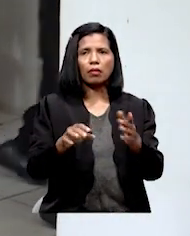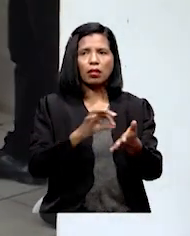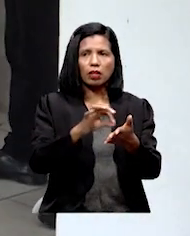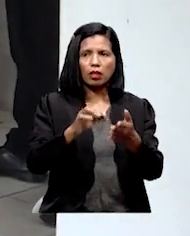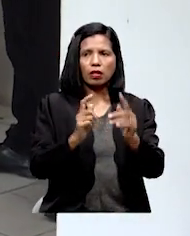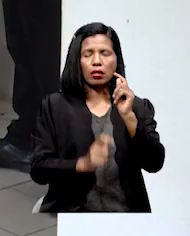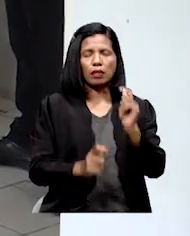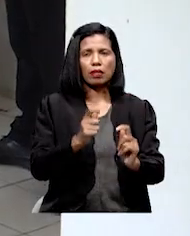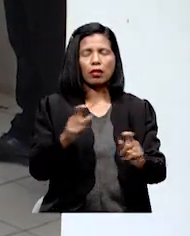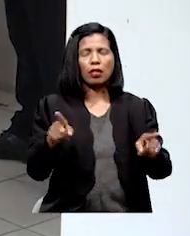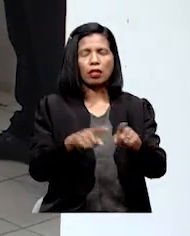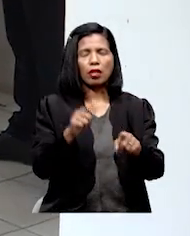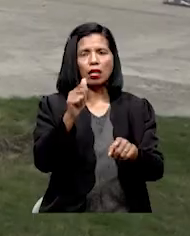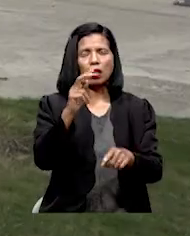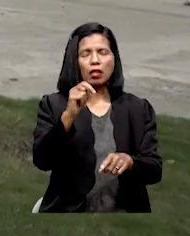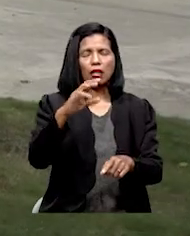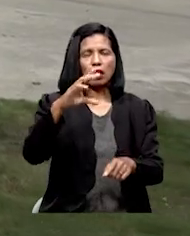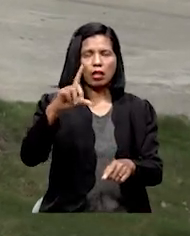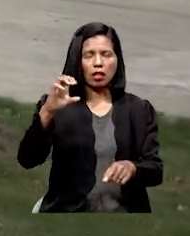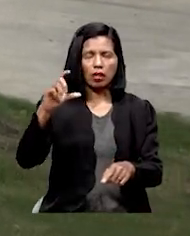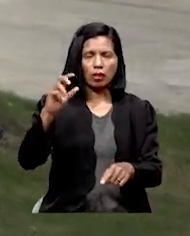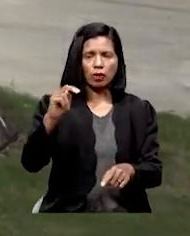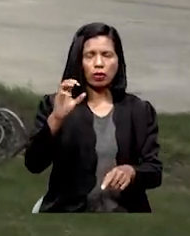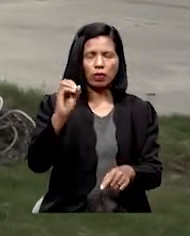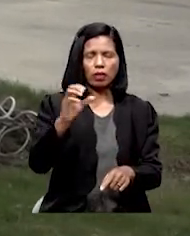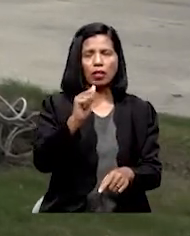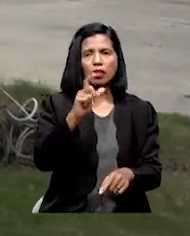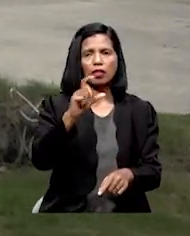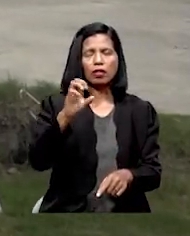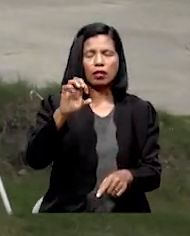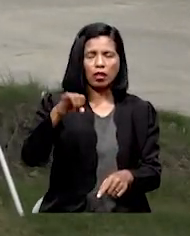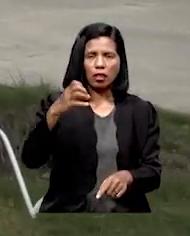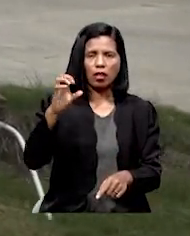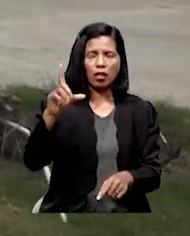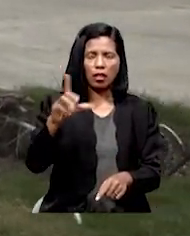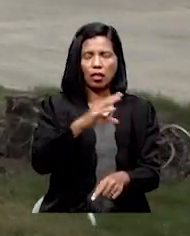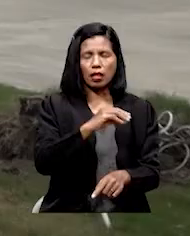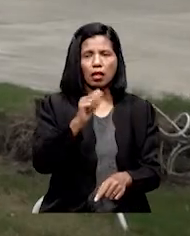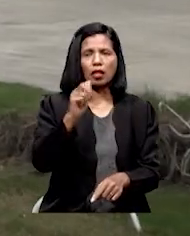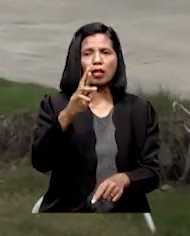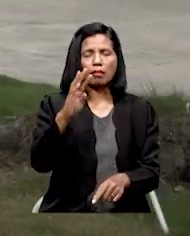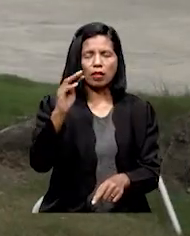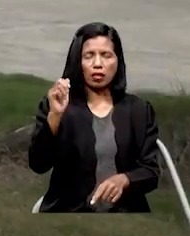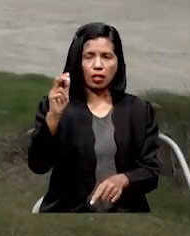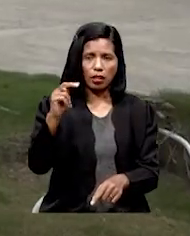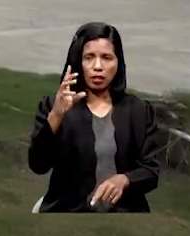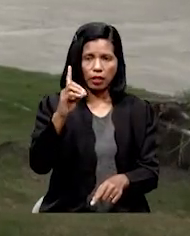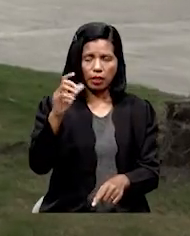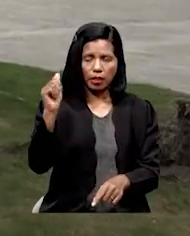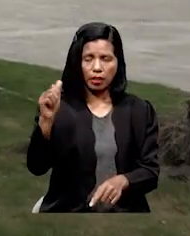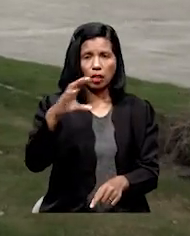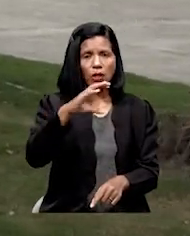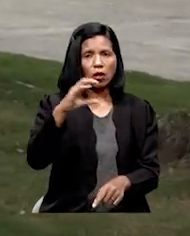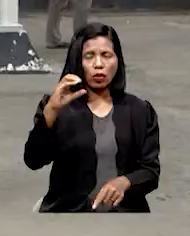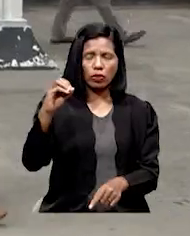recurso hanesan anacleto freira angela freitas antero benedito da silva Armando Berto dos Santos, Constâncio